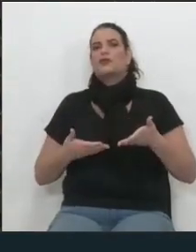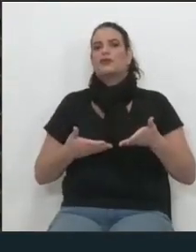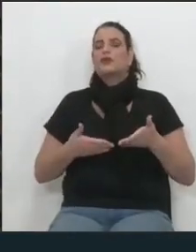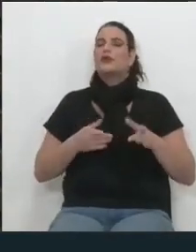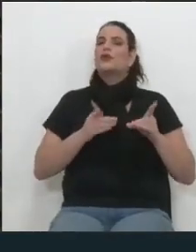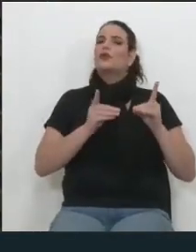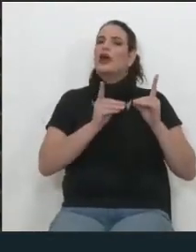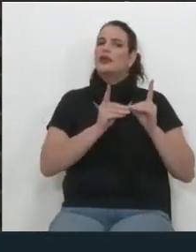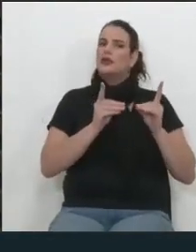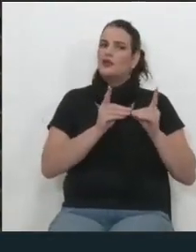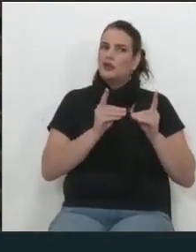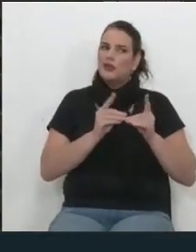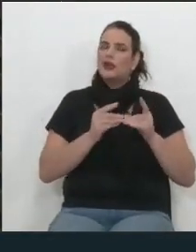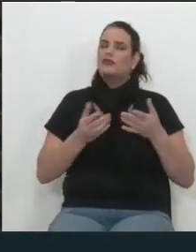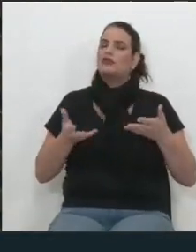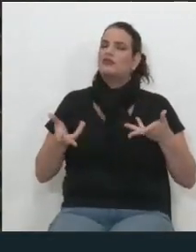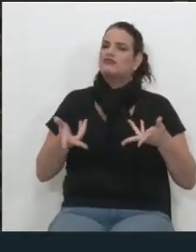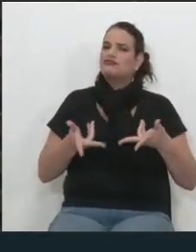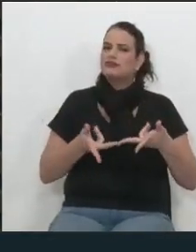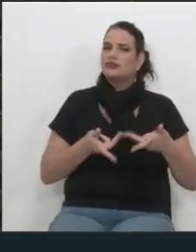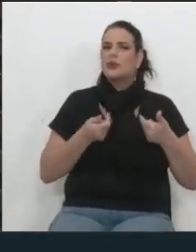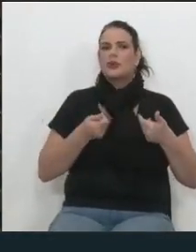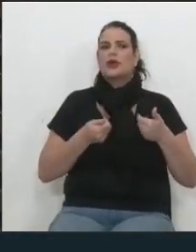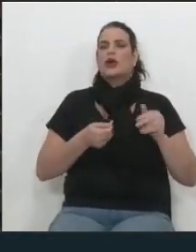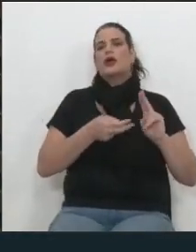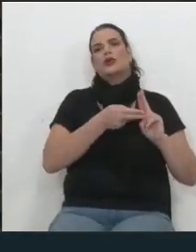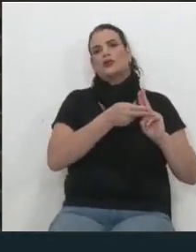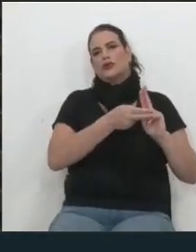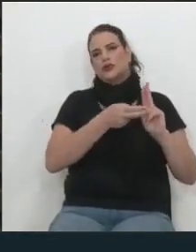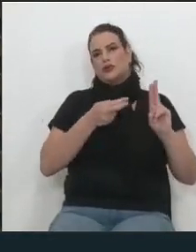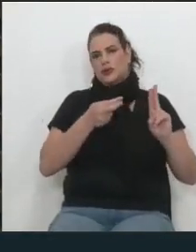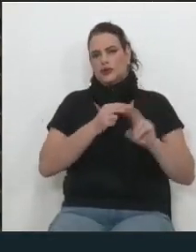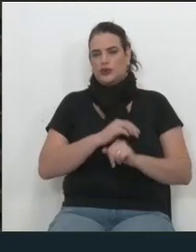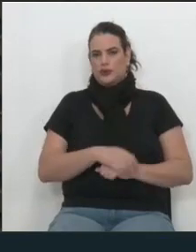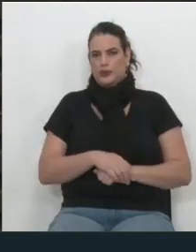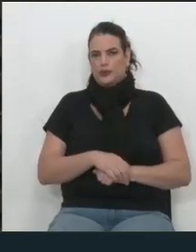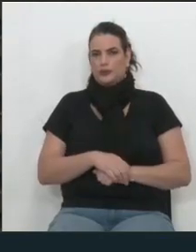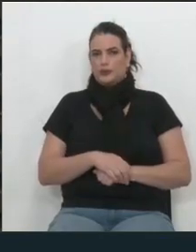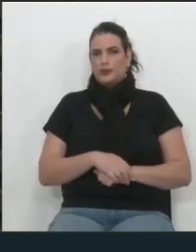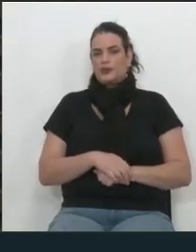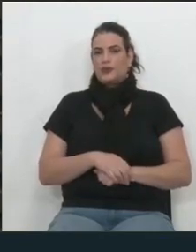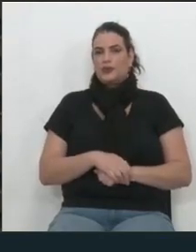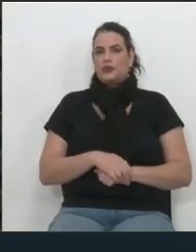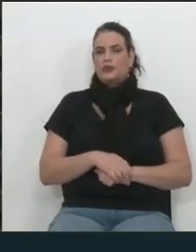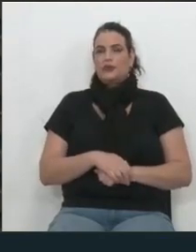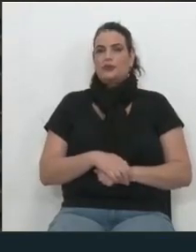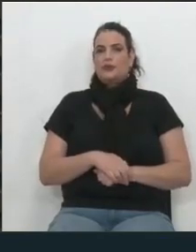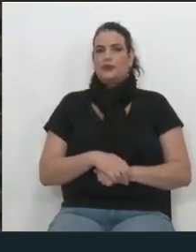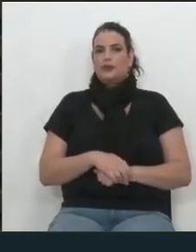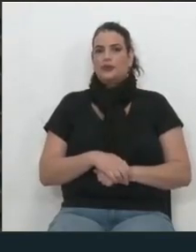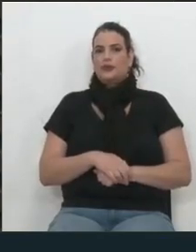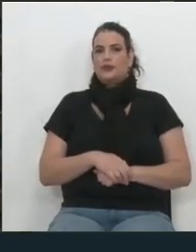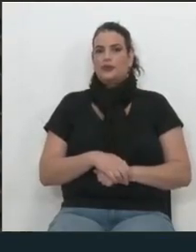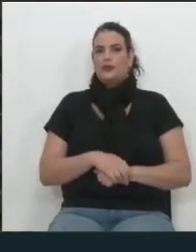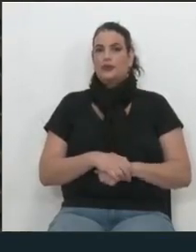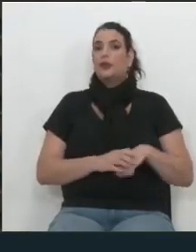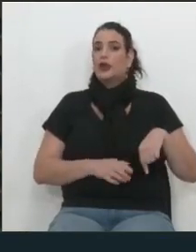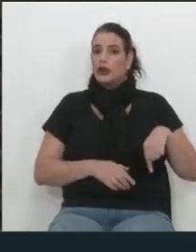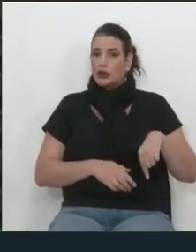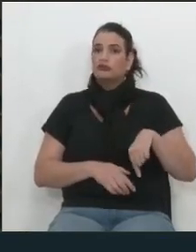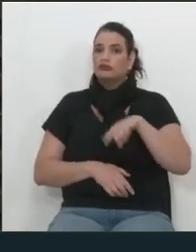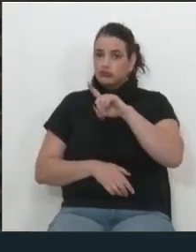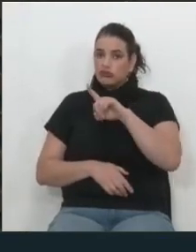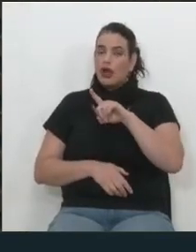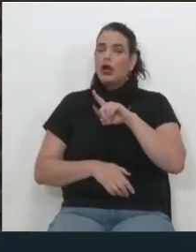atendimento digno no SUS. E quando vai fazer o atendimento